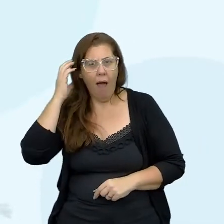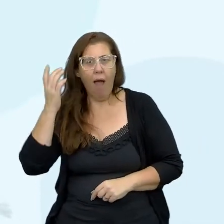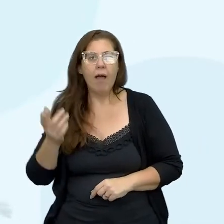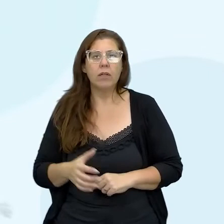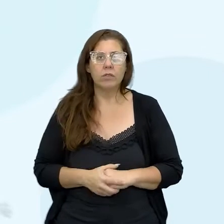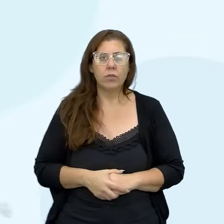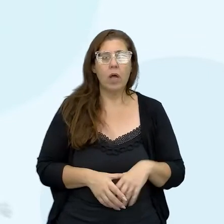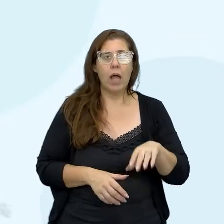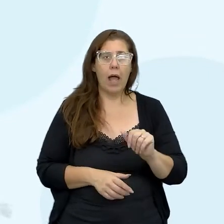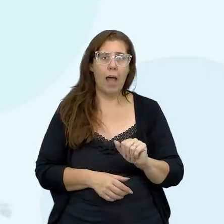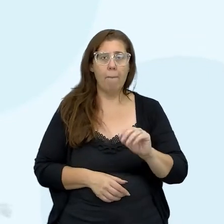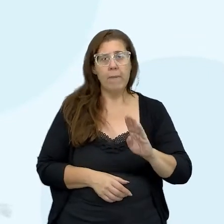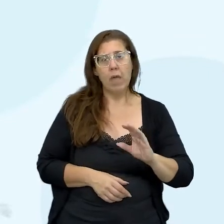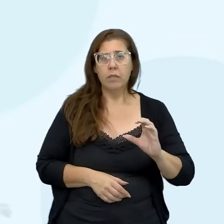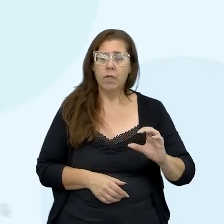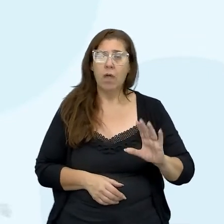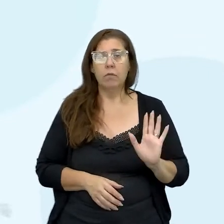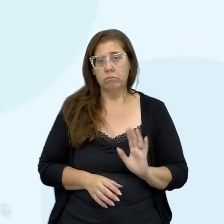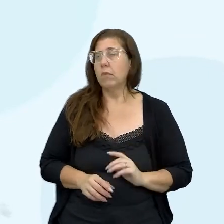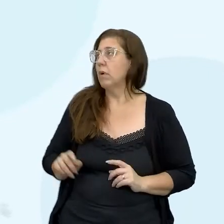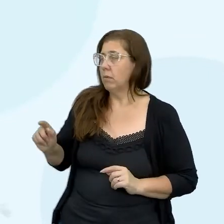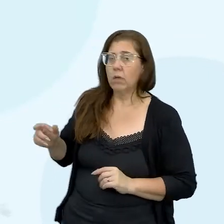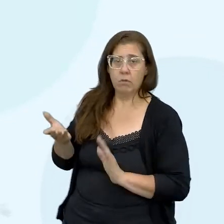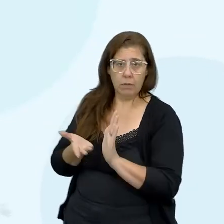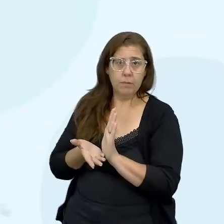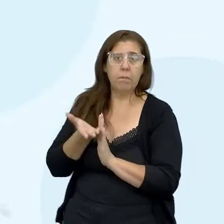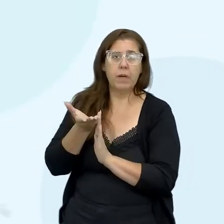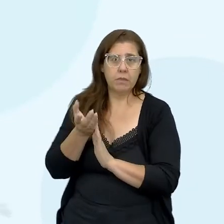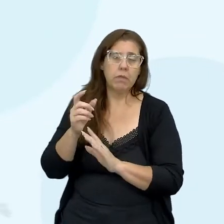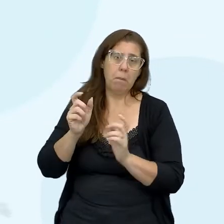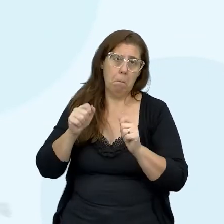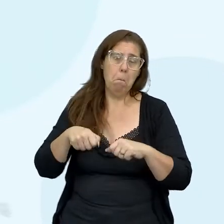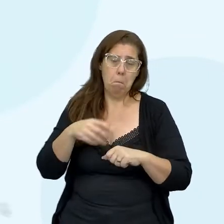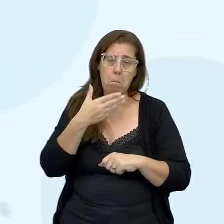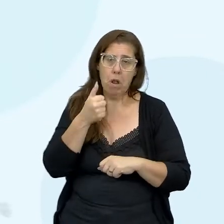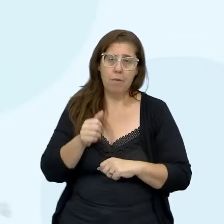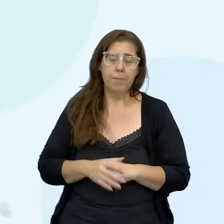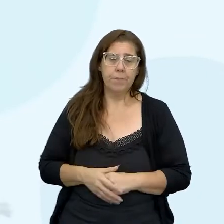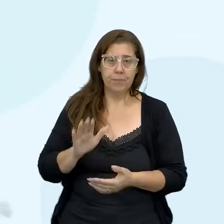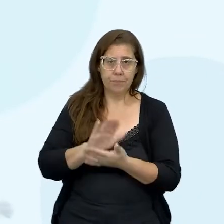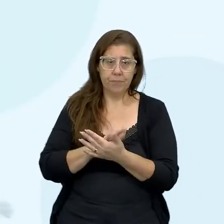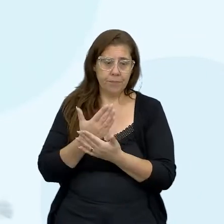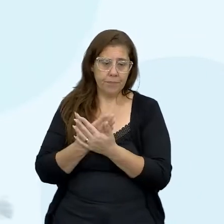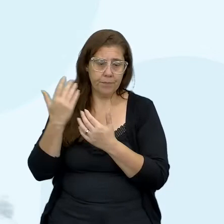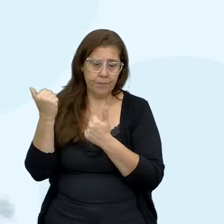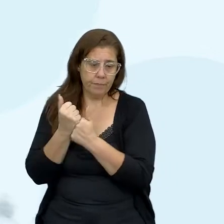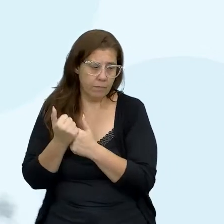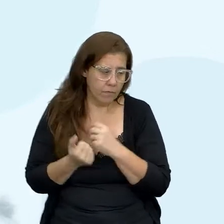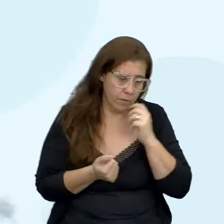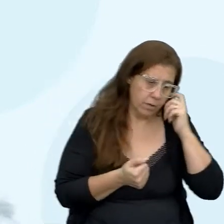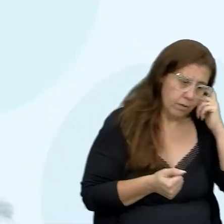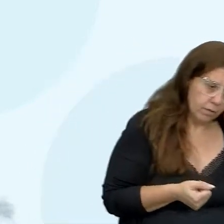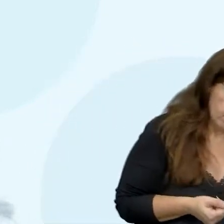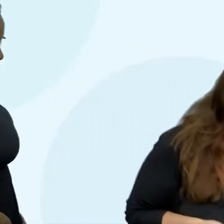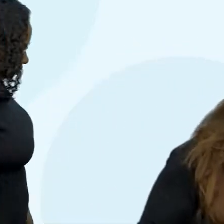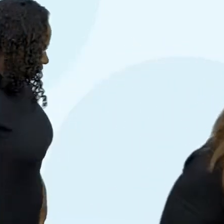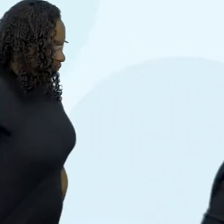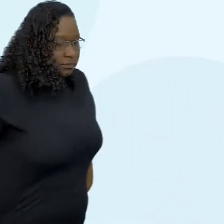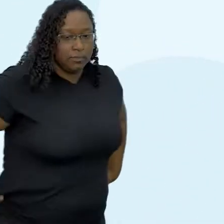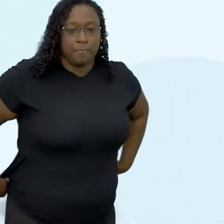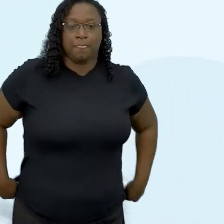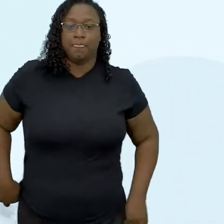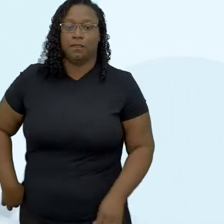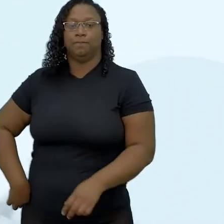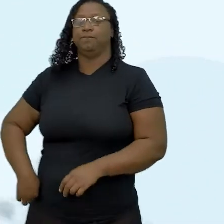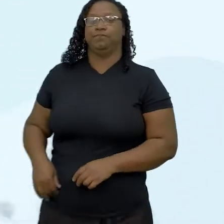mais para A, B, no começo das letras, não sabia. No começo das letras, eles têm potências menores. Então, quanto maior, se você... Aqui nessa etiqueta não dá pra ver. Mas